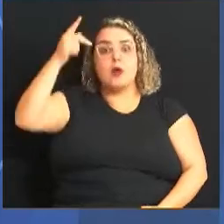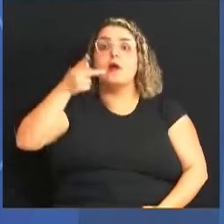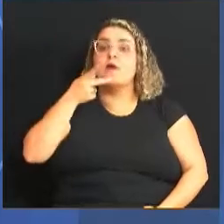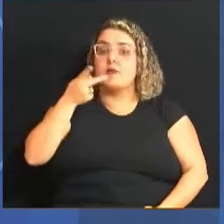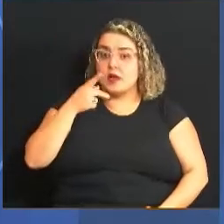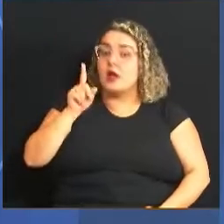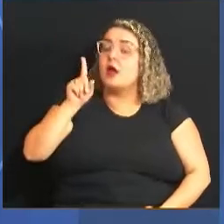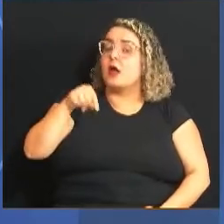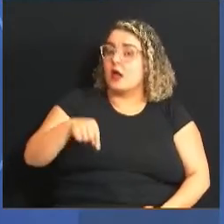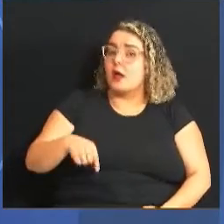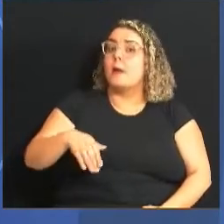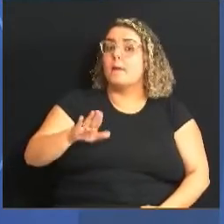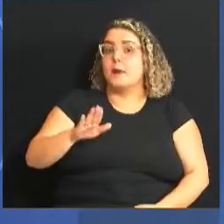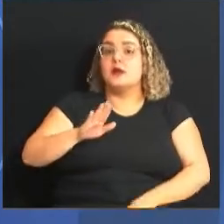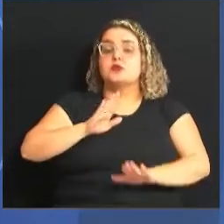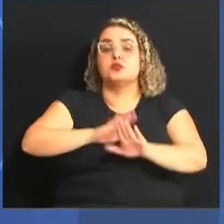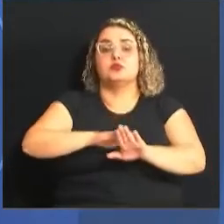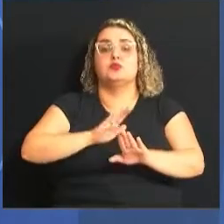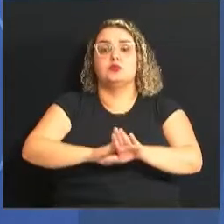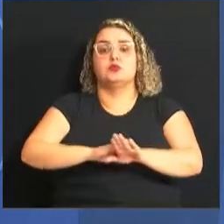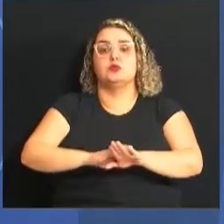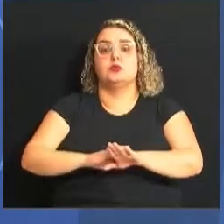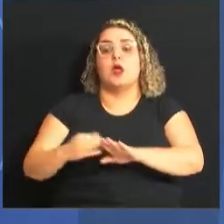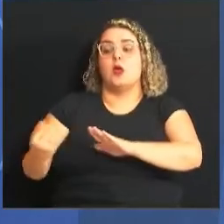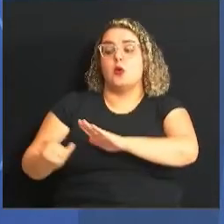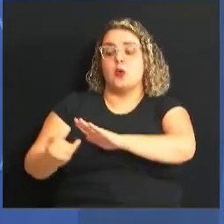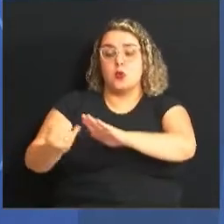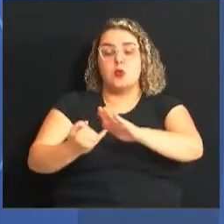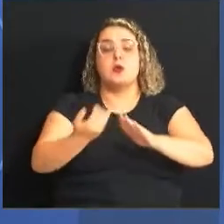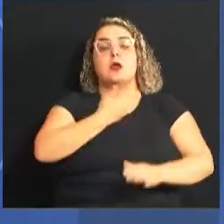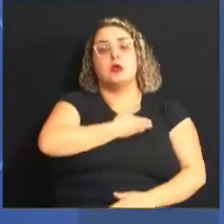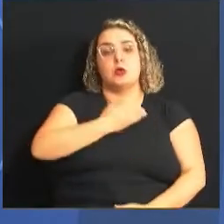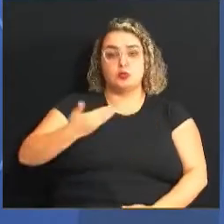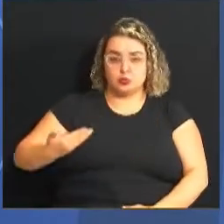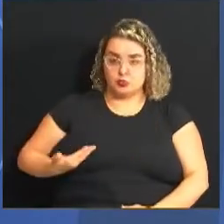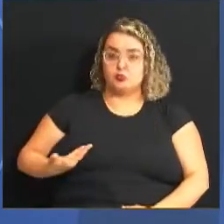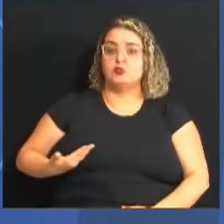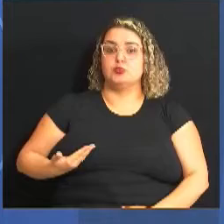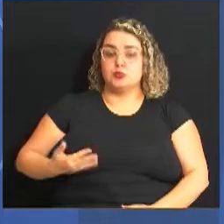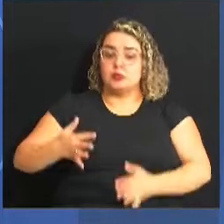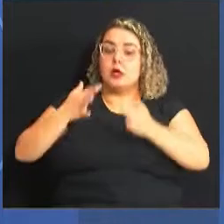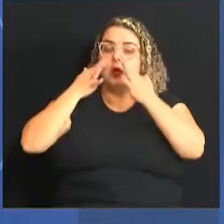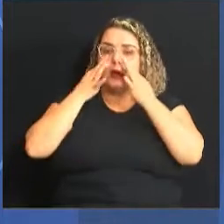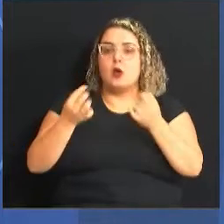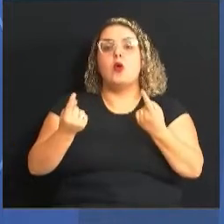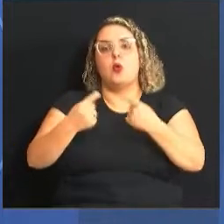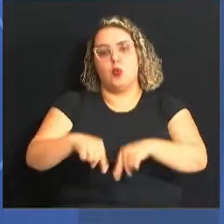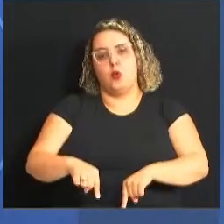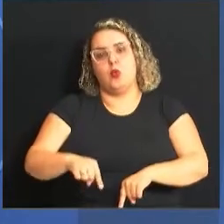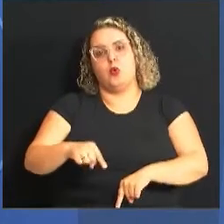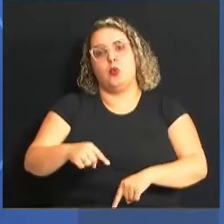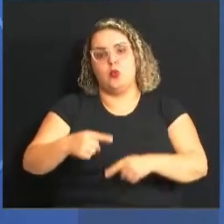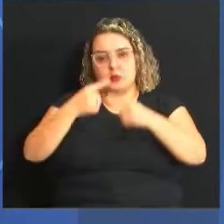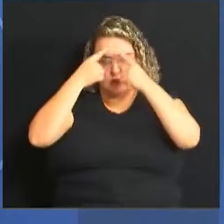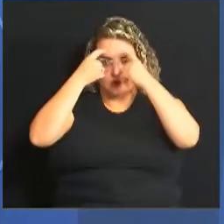é mais uma medida para que os entes públicos se atentem ao combate à violência contra a mulher.